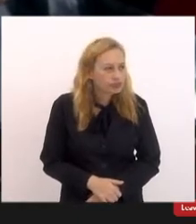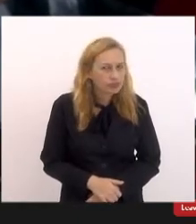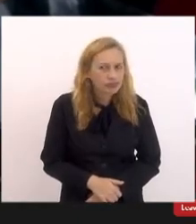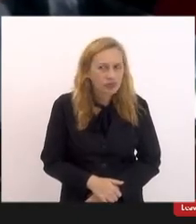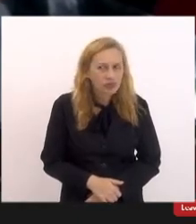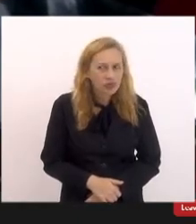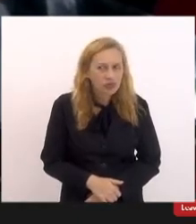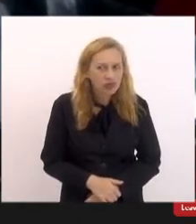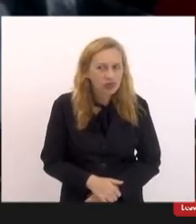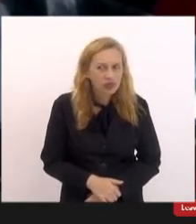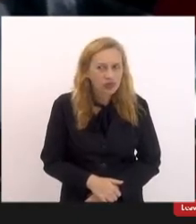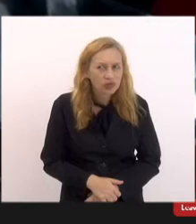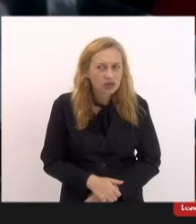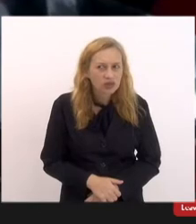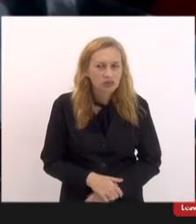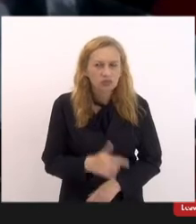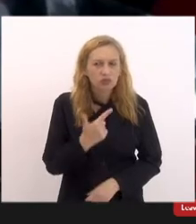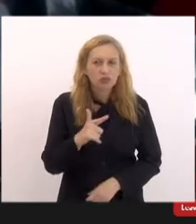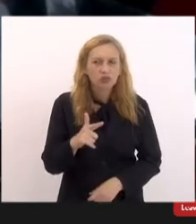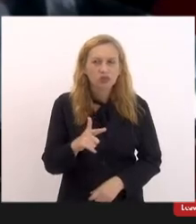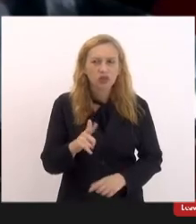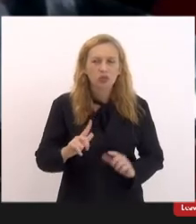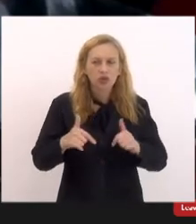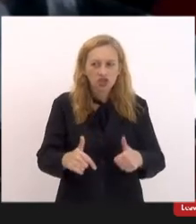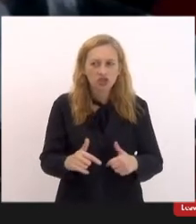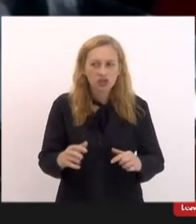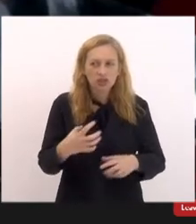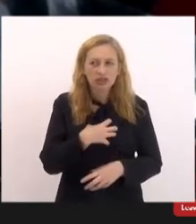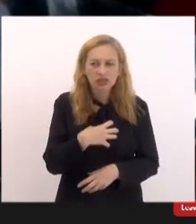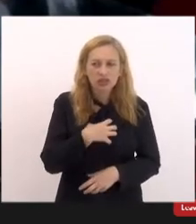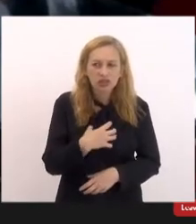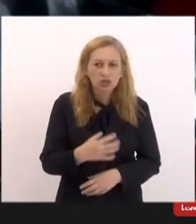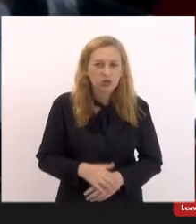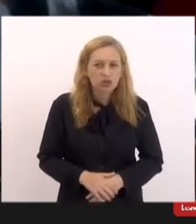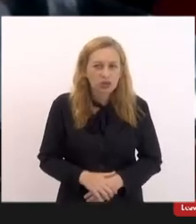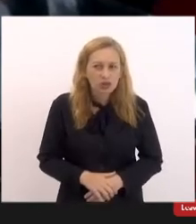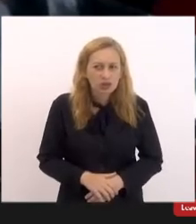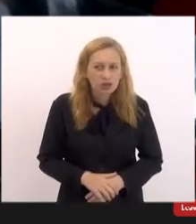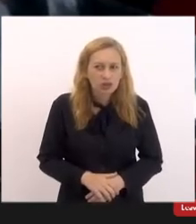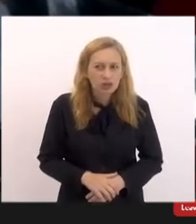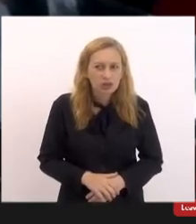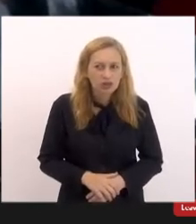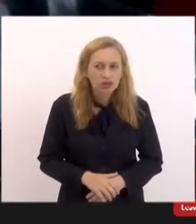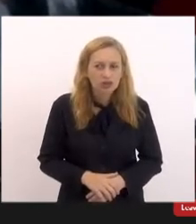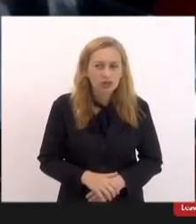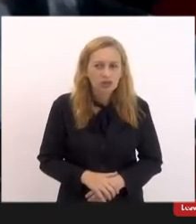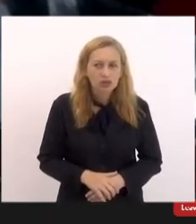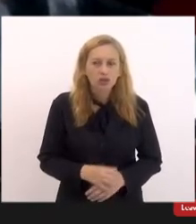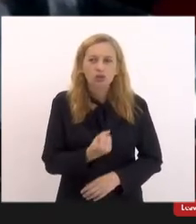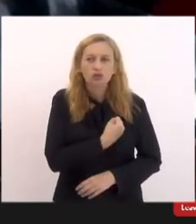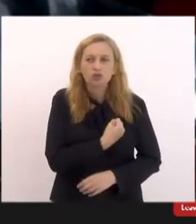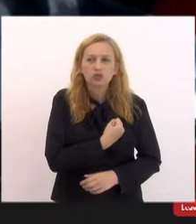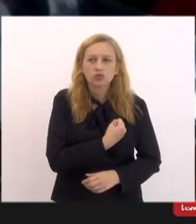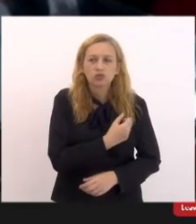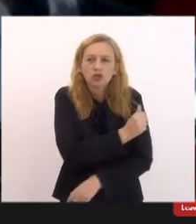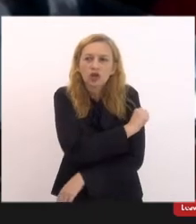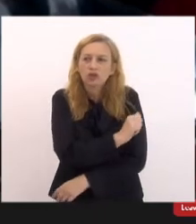não tivemos nenhuma ação nesse sentido. Contudo, a maioria dos nossos alunos,